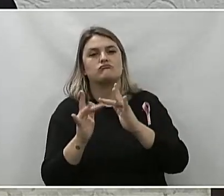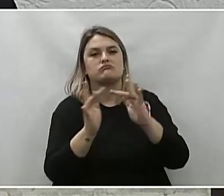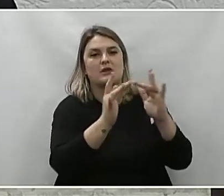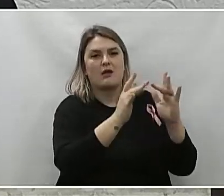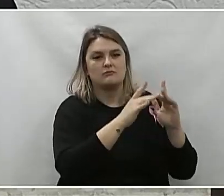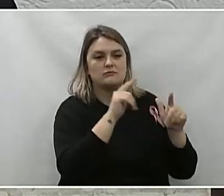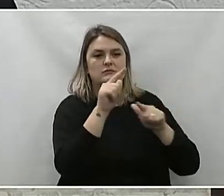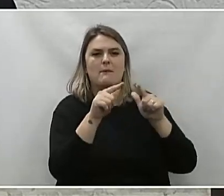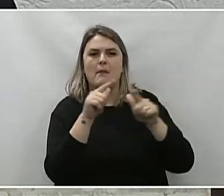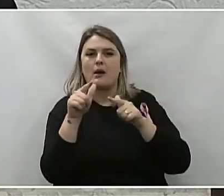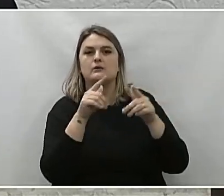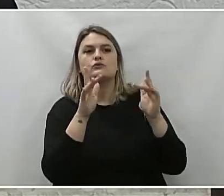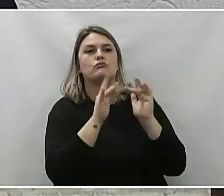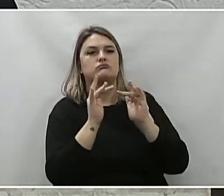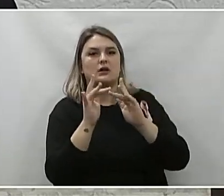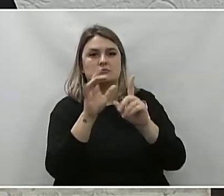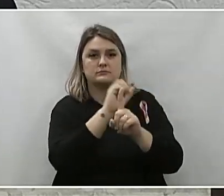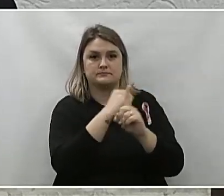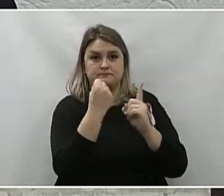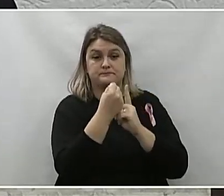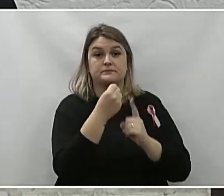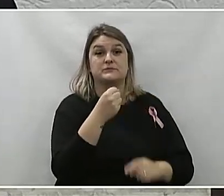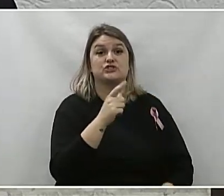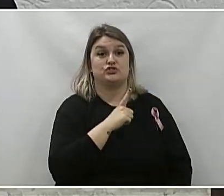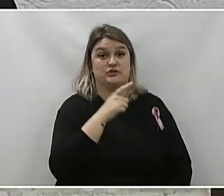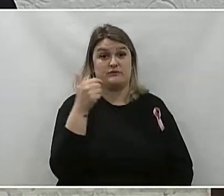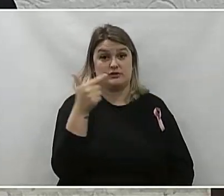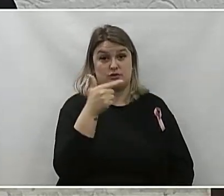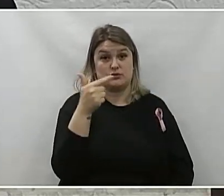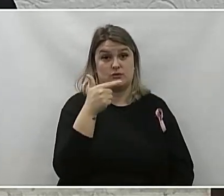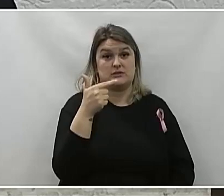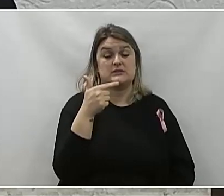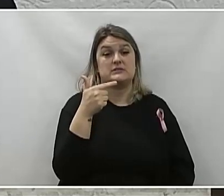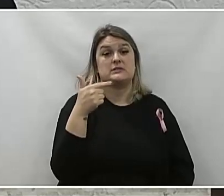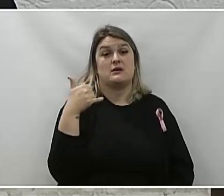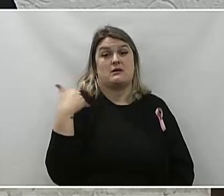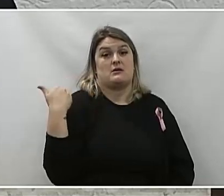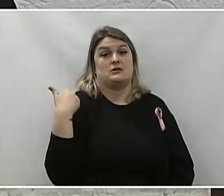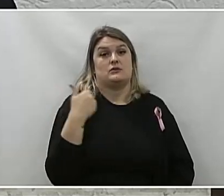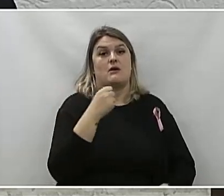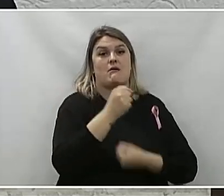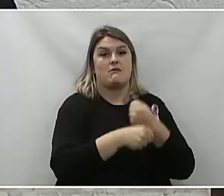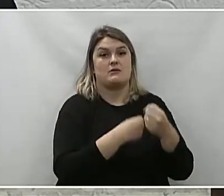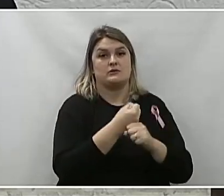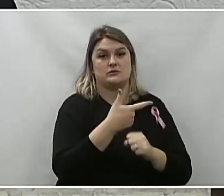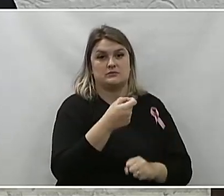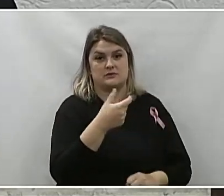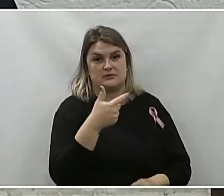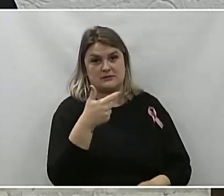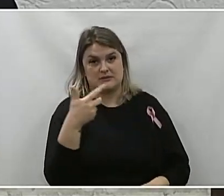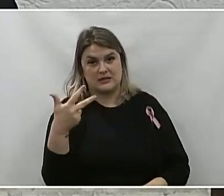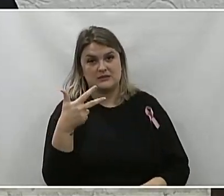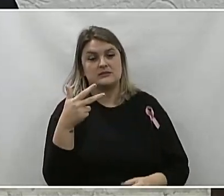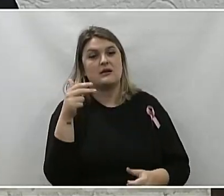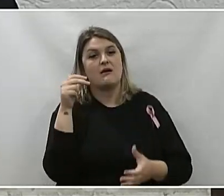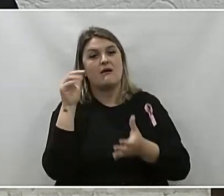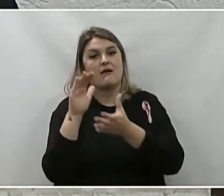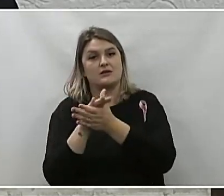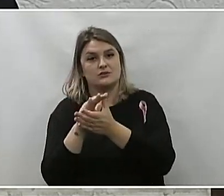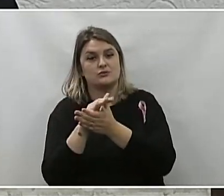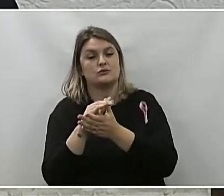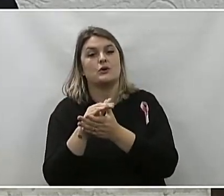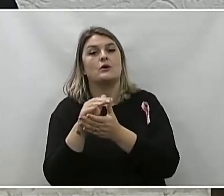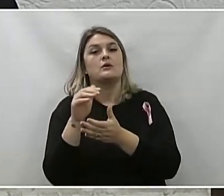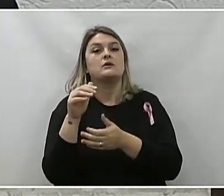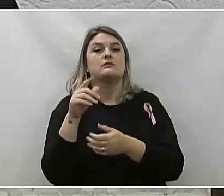demandas da sociedade aos 22 anos em 2003 casou-se com Luciana Saito massa tem